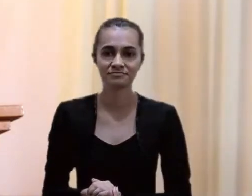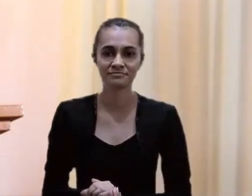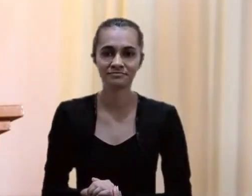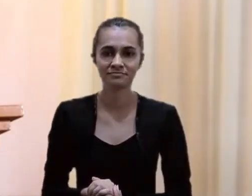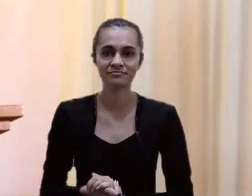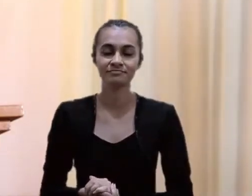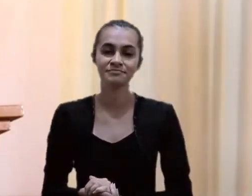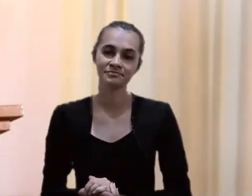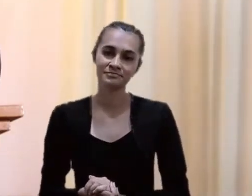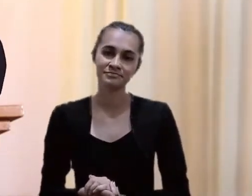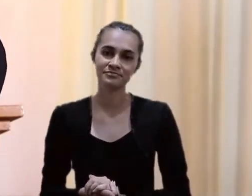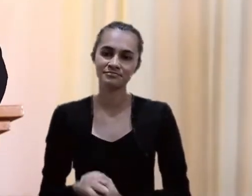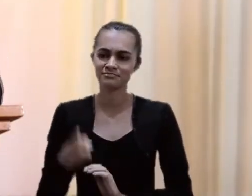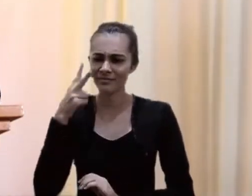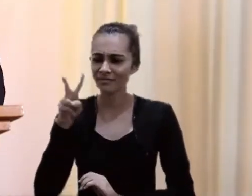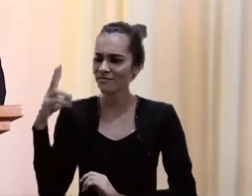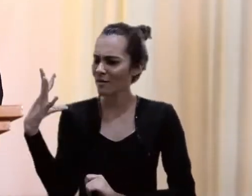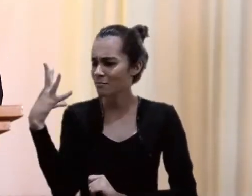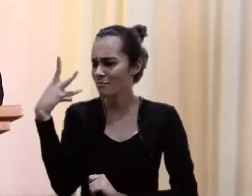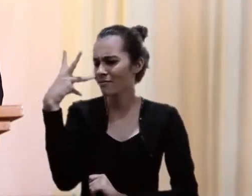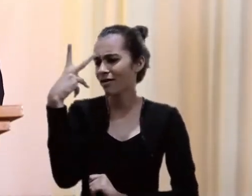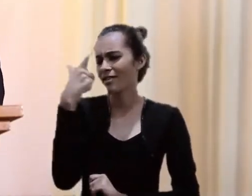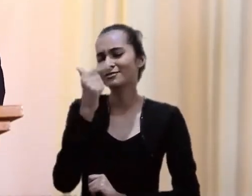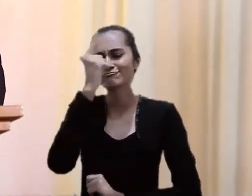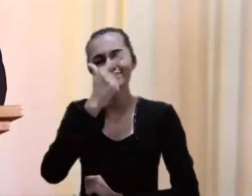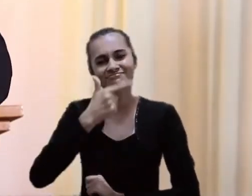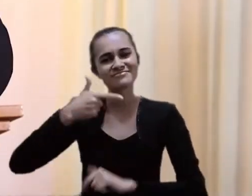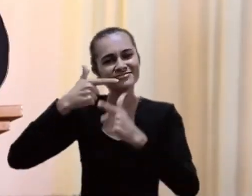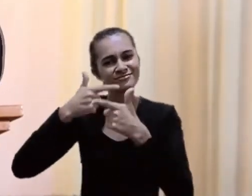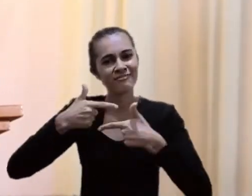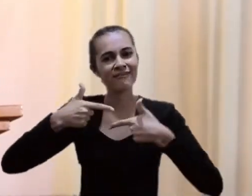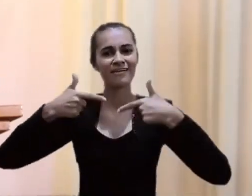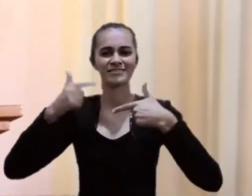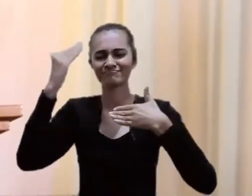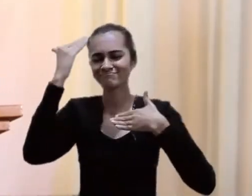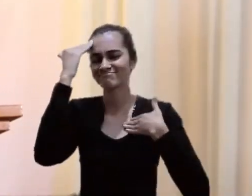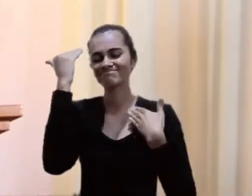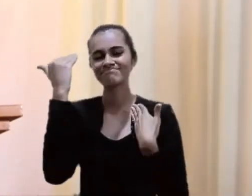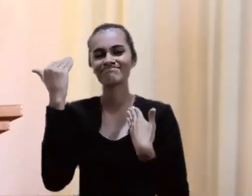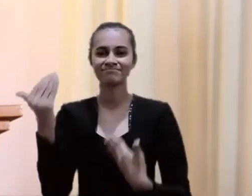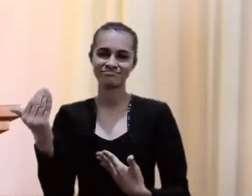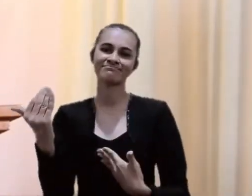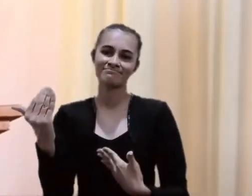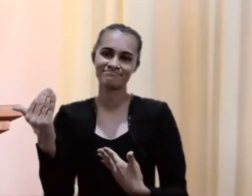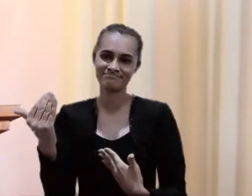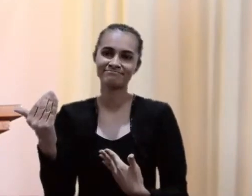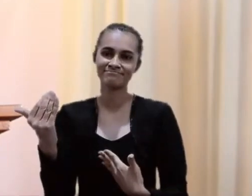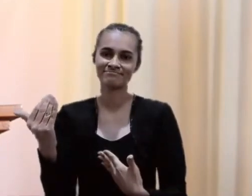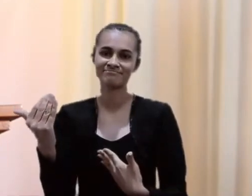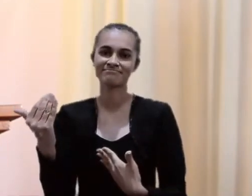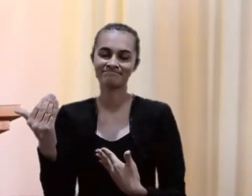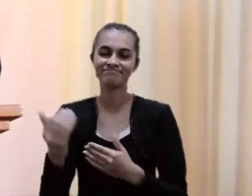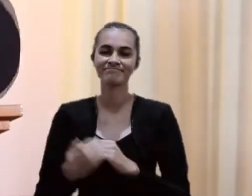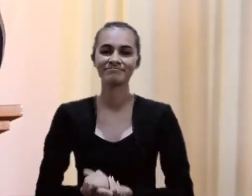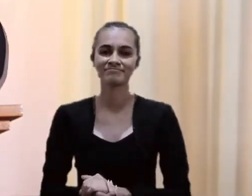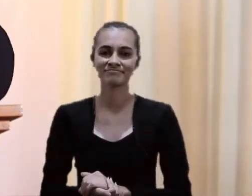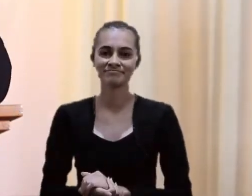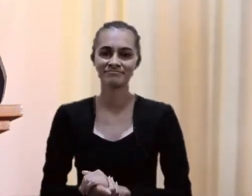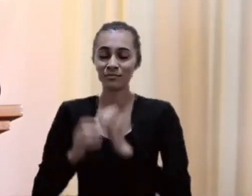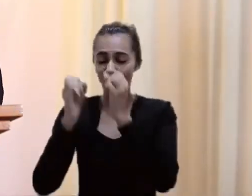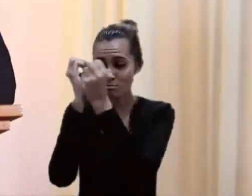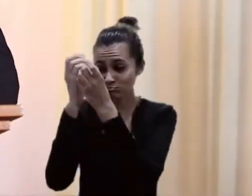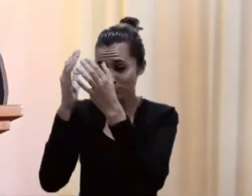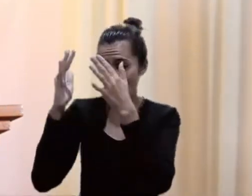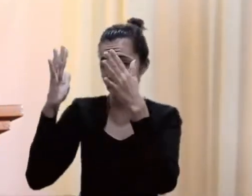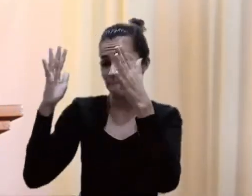beleza de um sorriso de gratidão. Você vai ver o brilho dos olhos de alguém que está agradecido pelo que